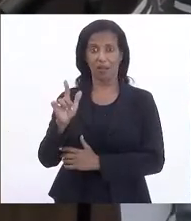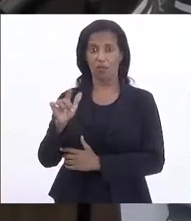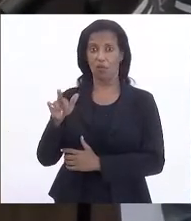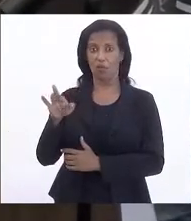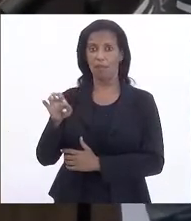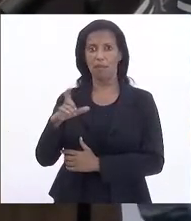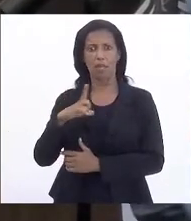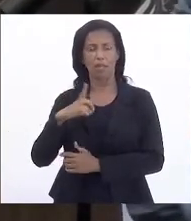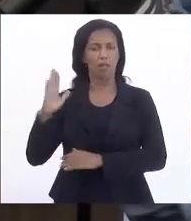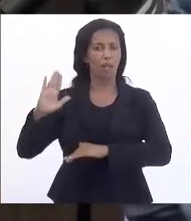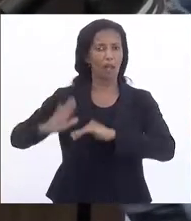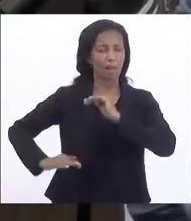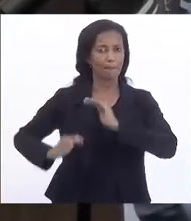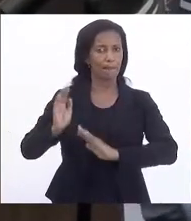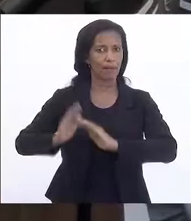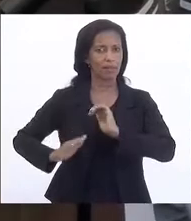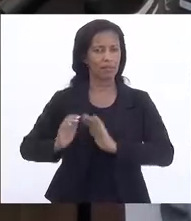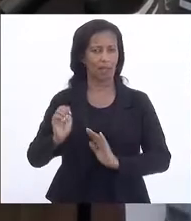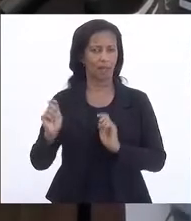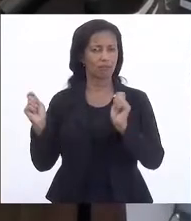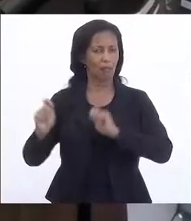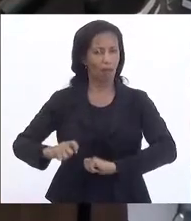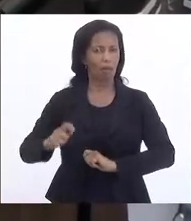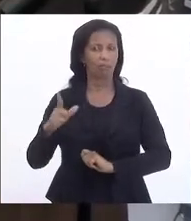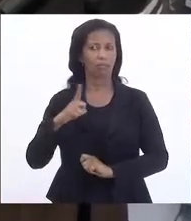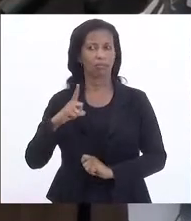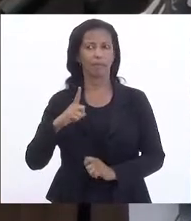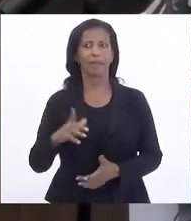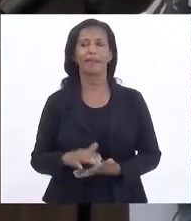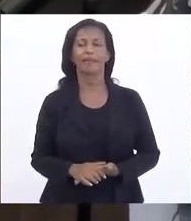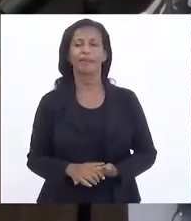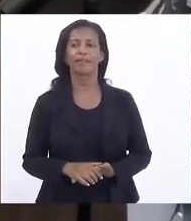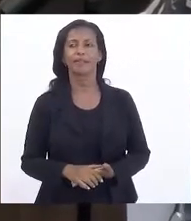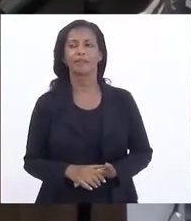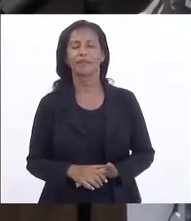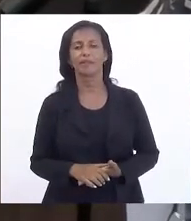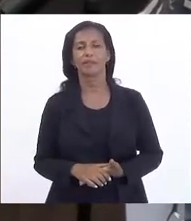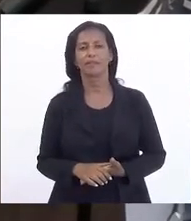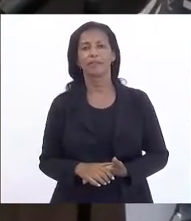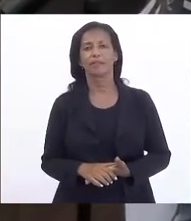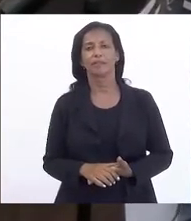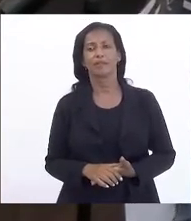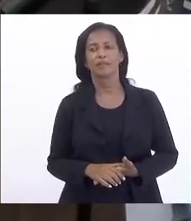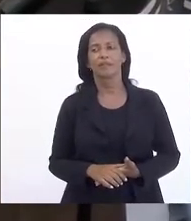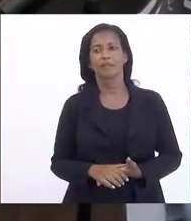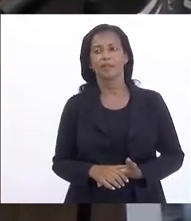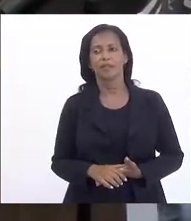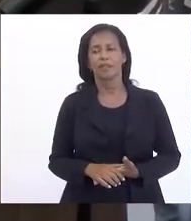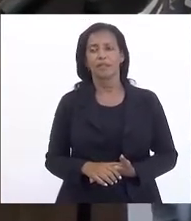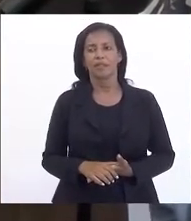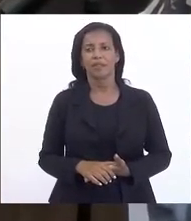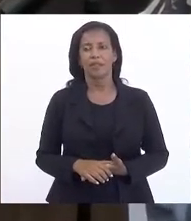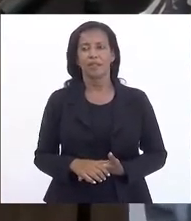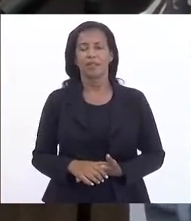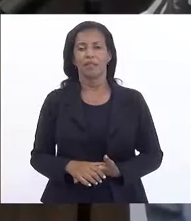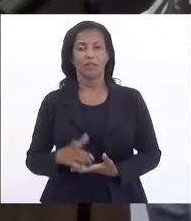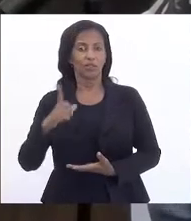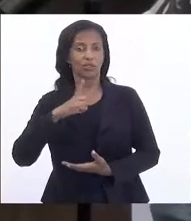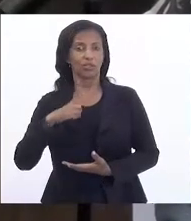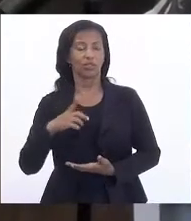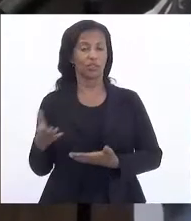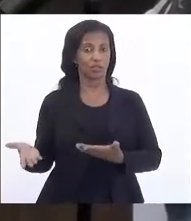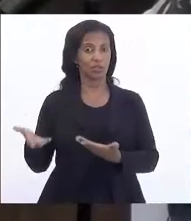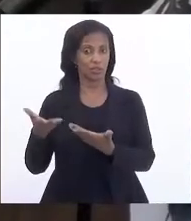obrigada deputada eu quero sim a contoria possui uma capacidade enorme de fomentar né